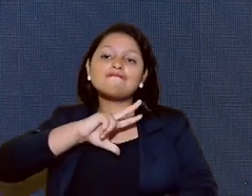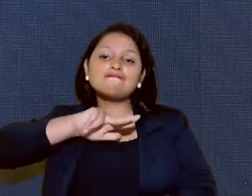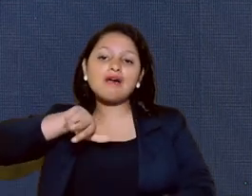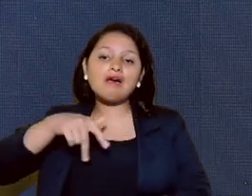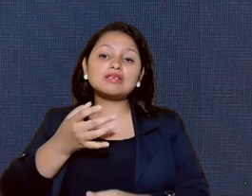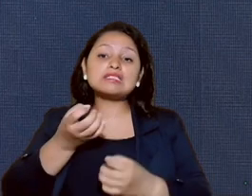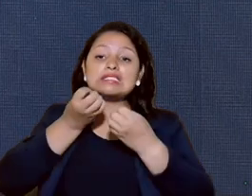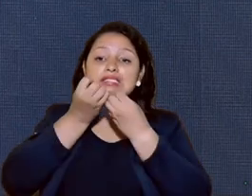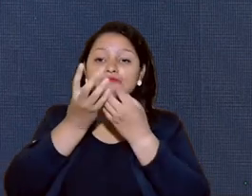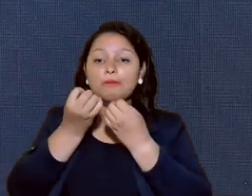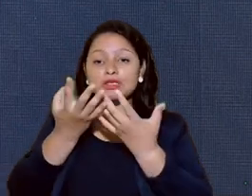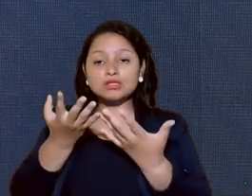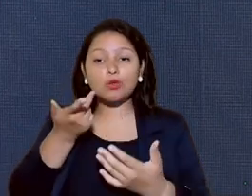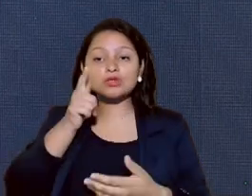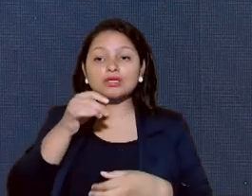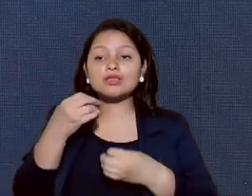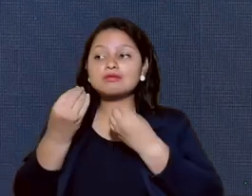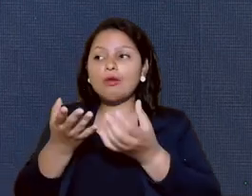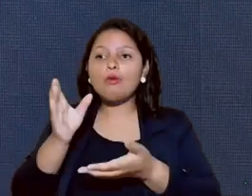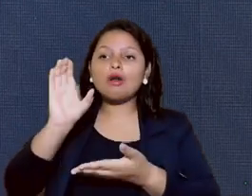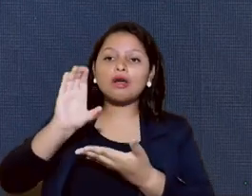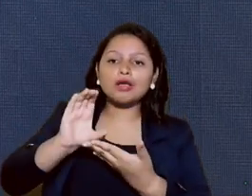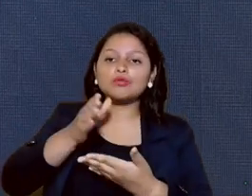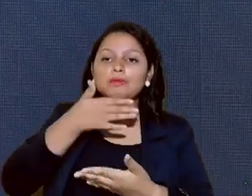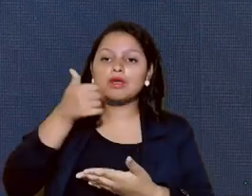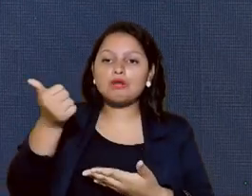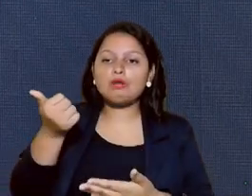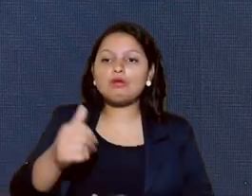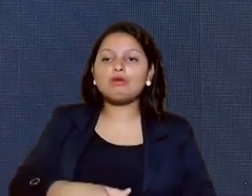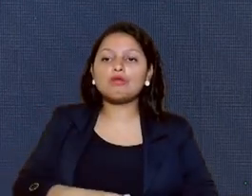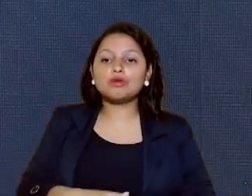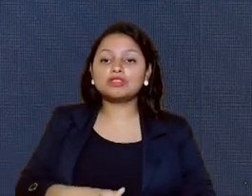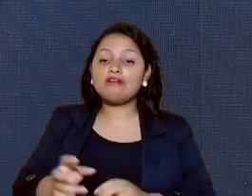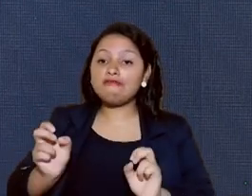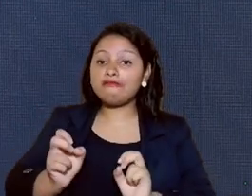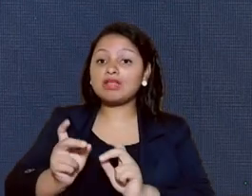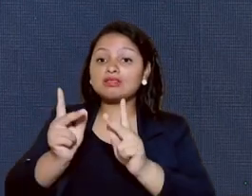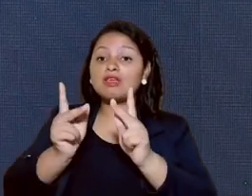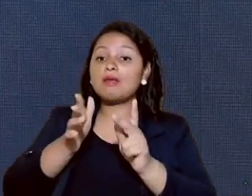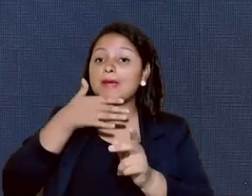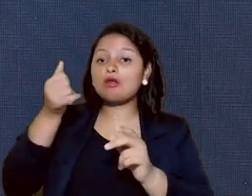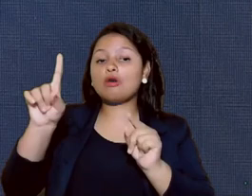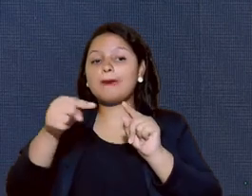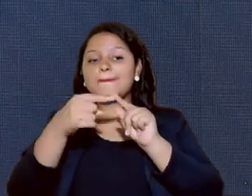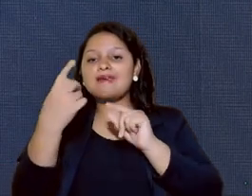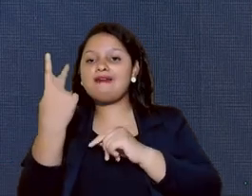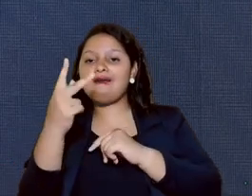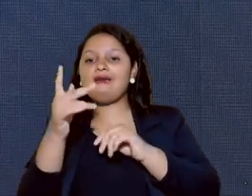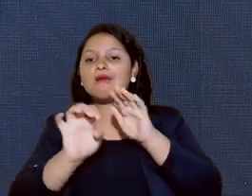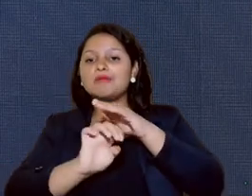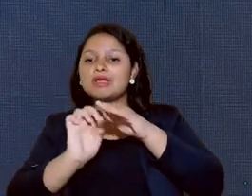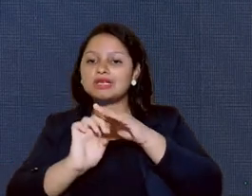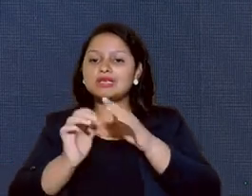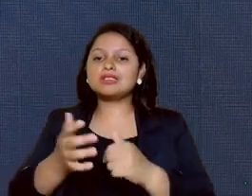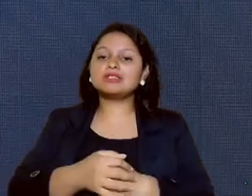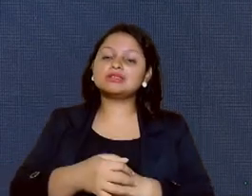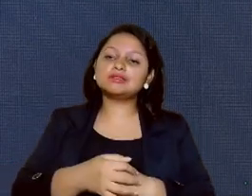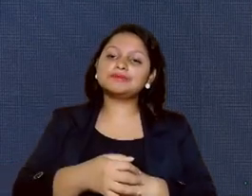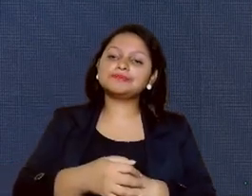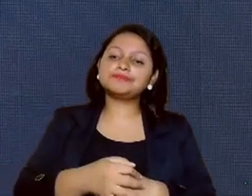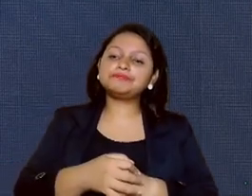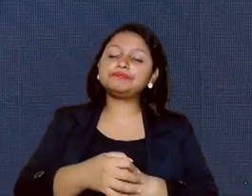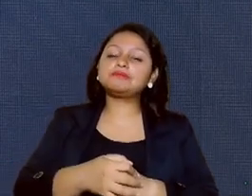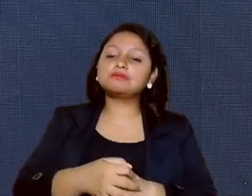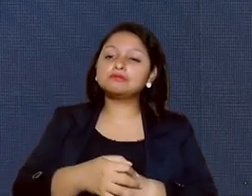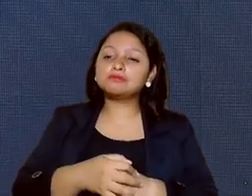dar um dá um crédito melhor para a empresa para conseguir oferecer um produto que mais se adequa a necessidade da empresa você tem a registradoras de de